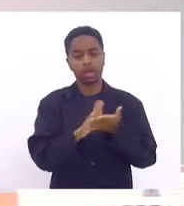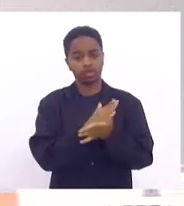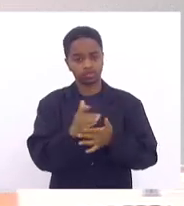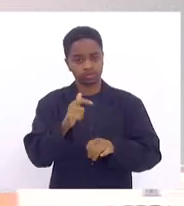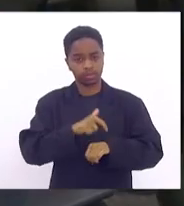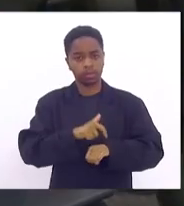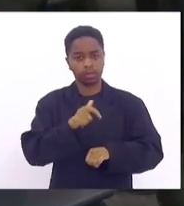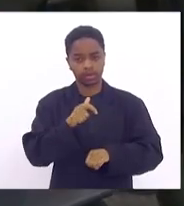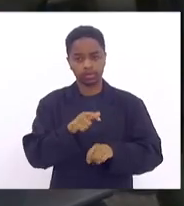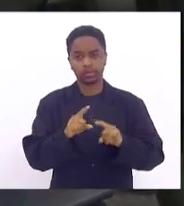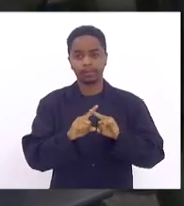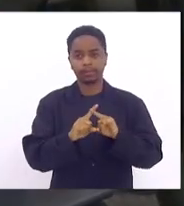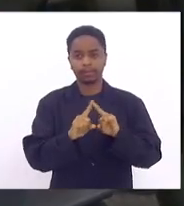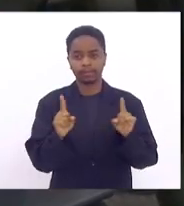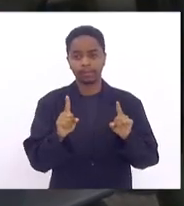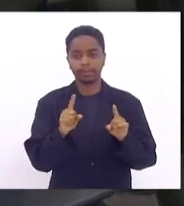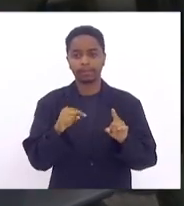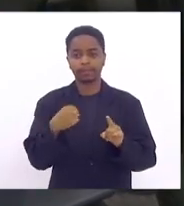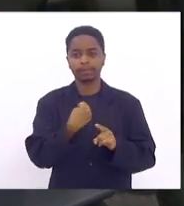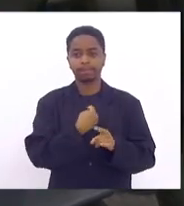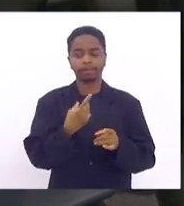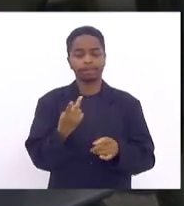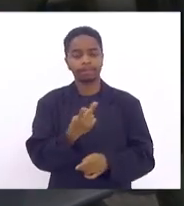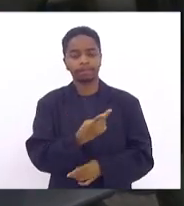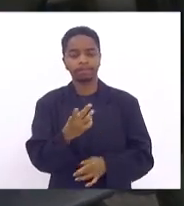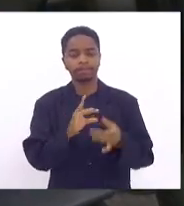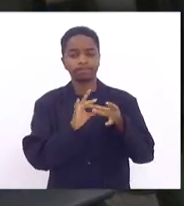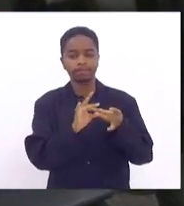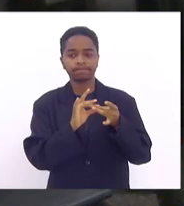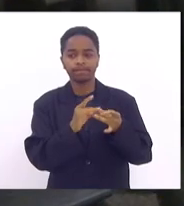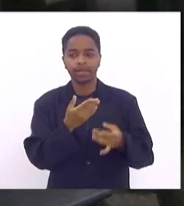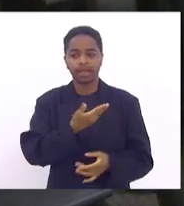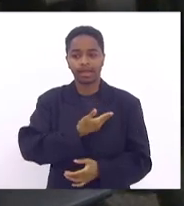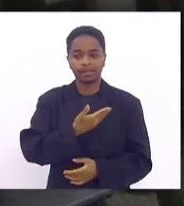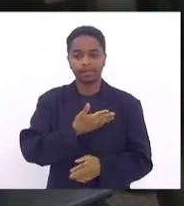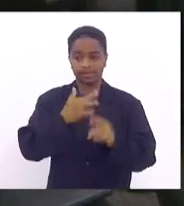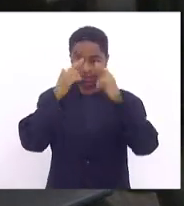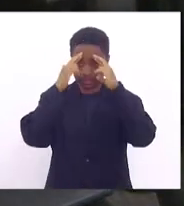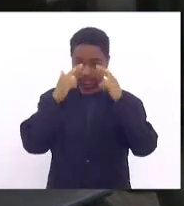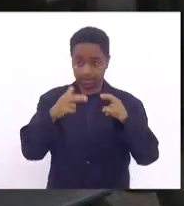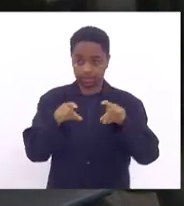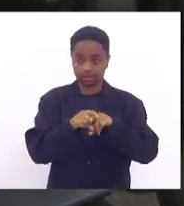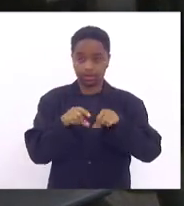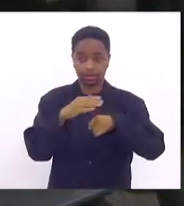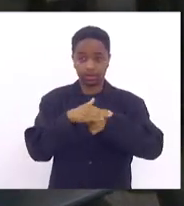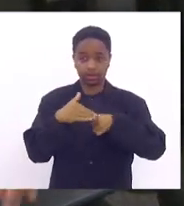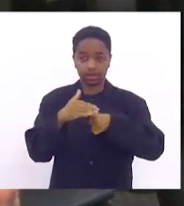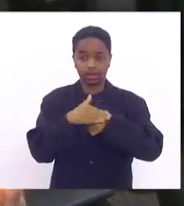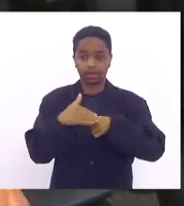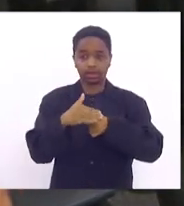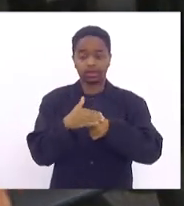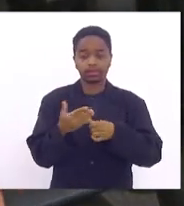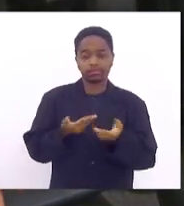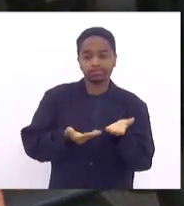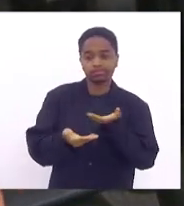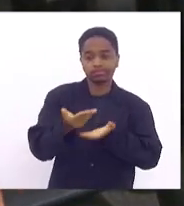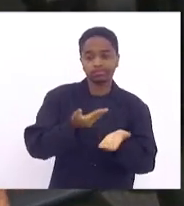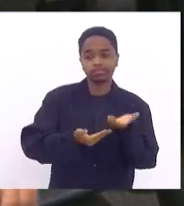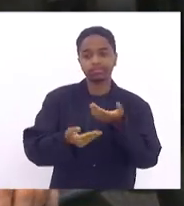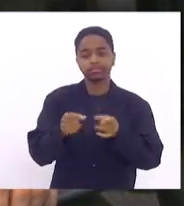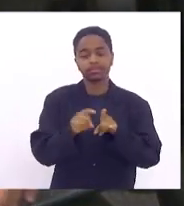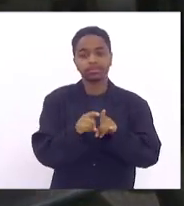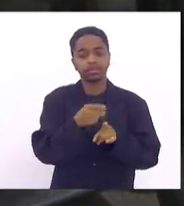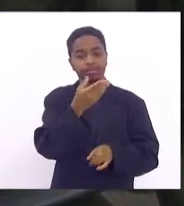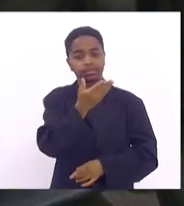matérias mas a gente tem uma amizade um respeito e um carinho muito grande eh um pelo outro e ter a sua